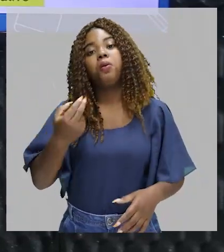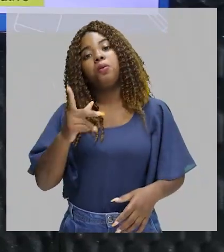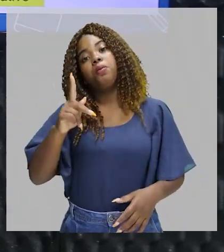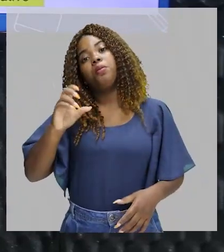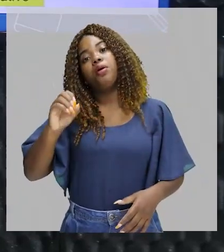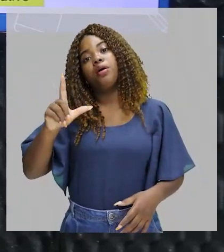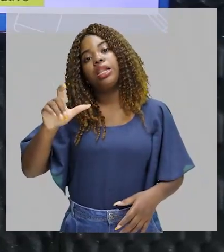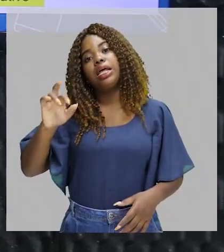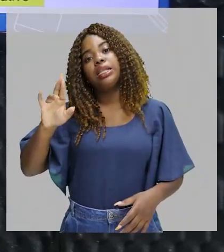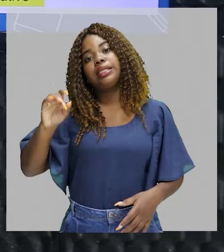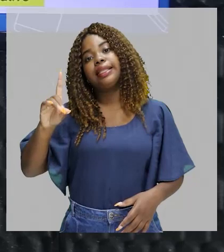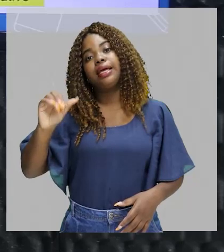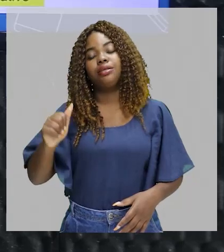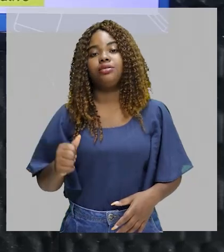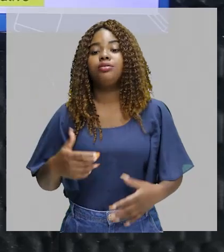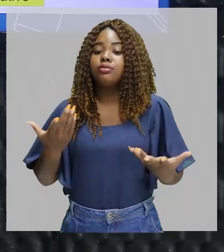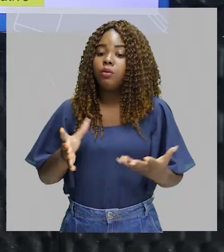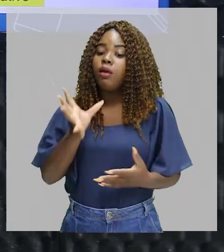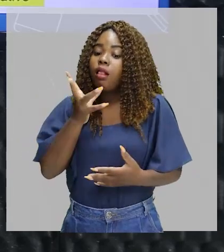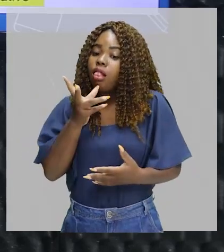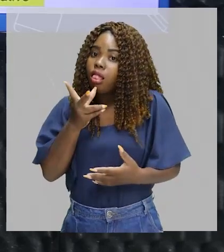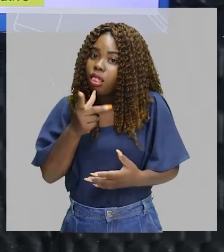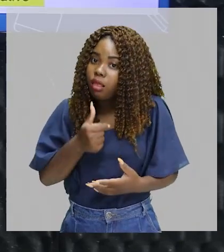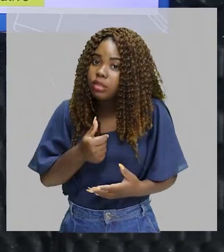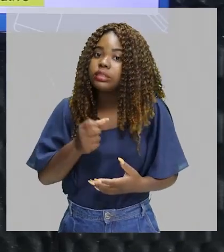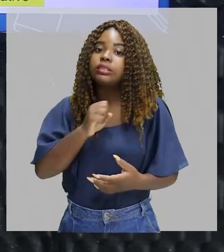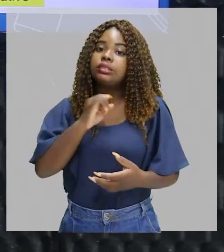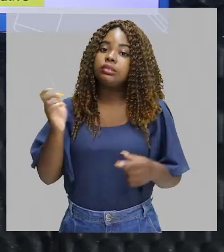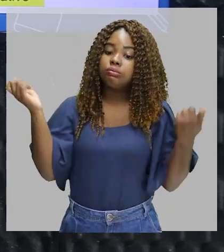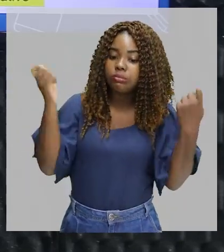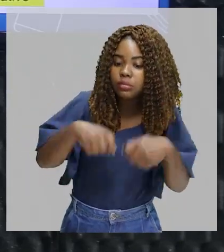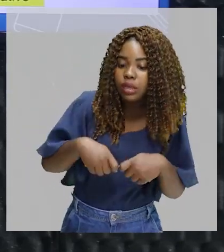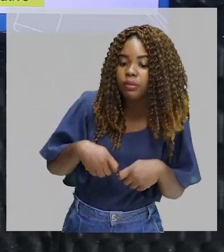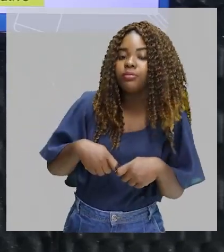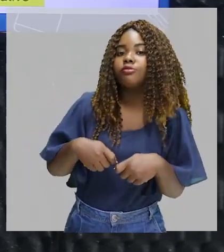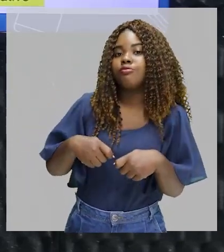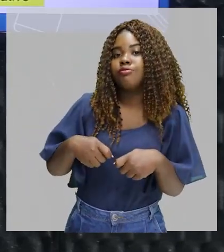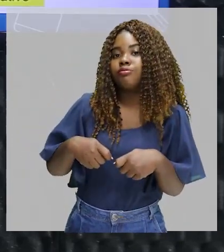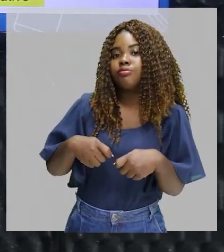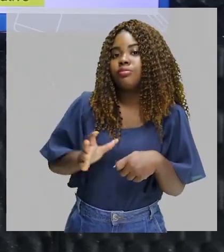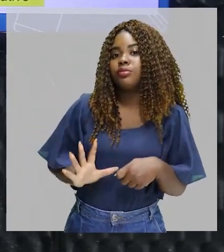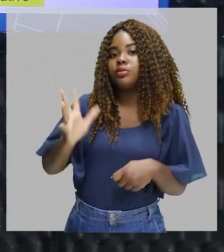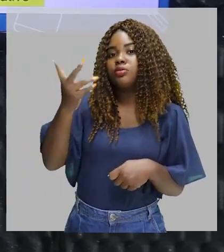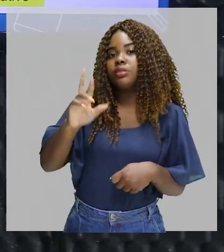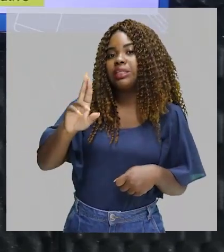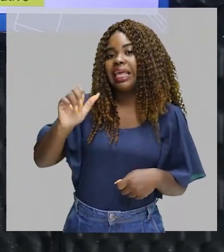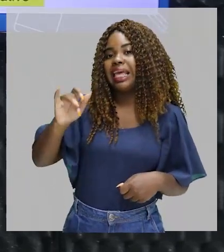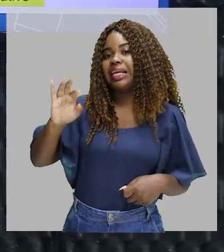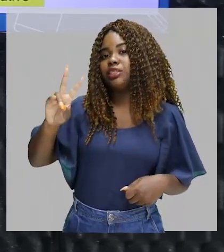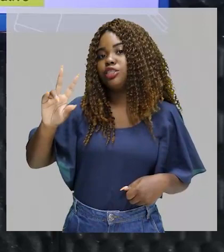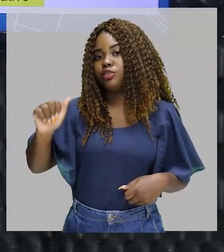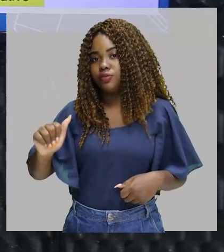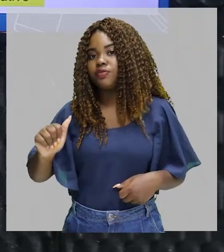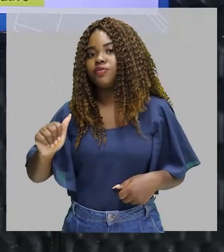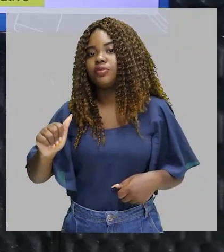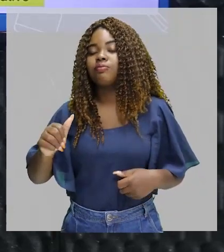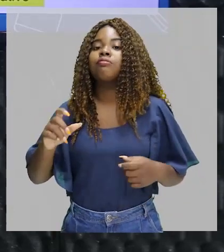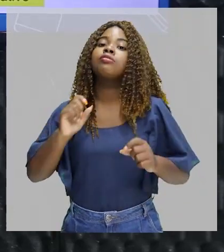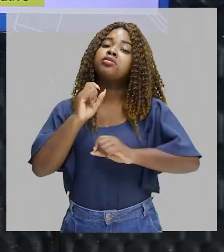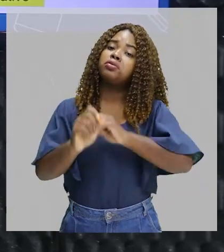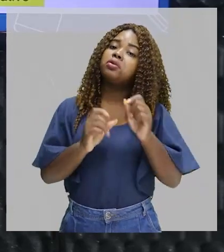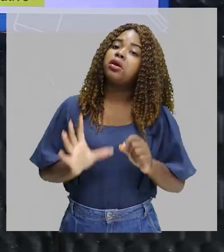são reações lentas. Se a gente consegue promover uma estrutura muito reativa, isso vai